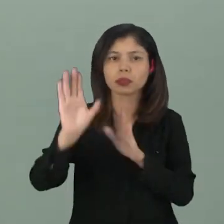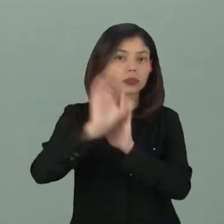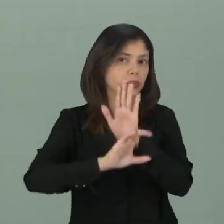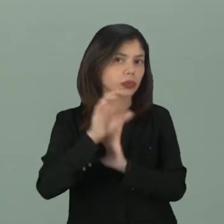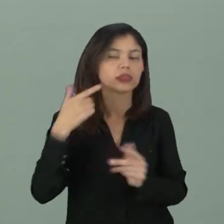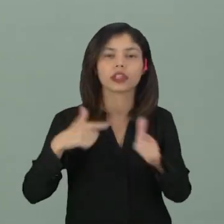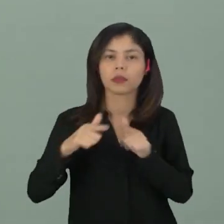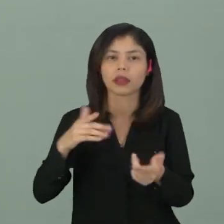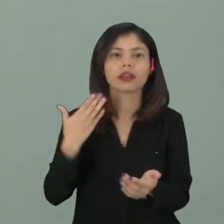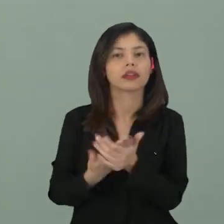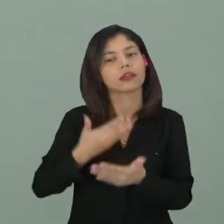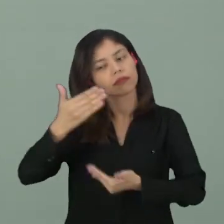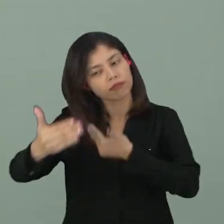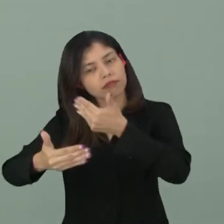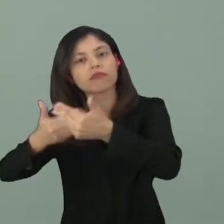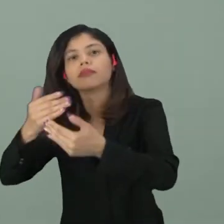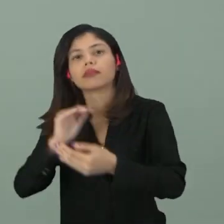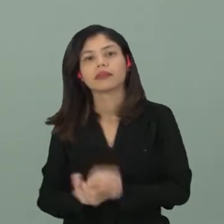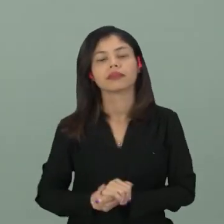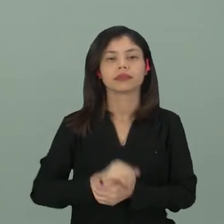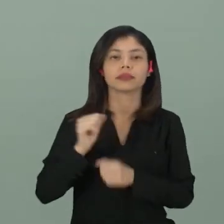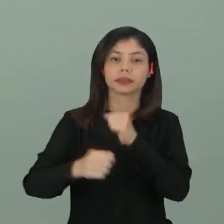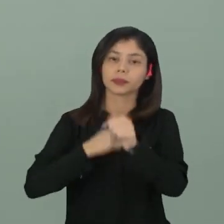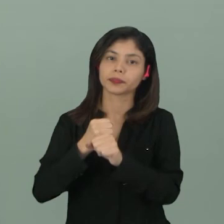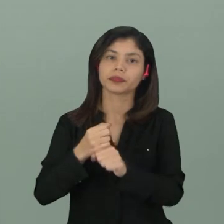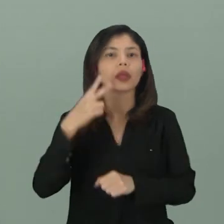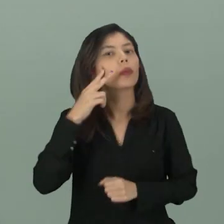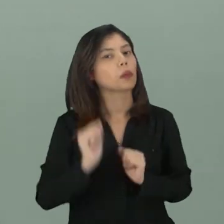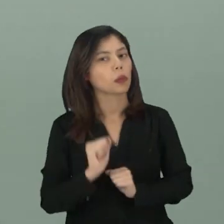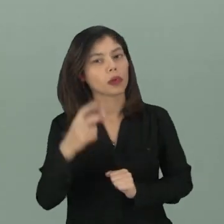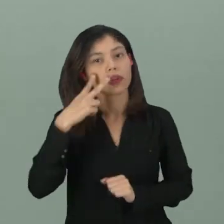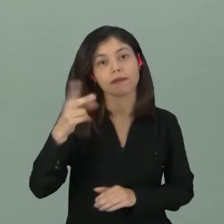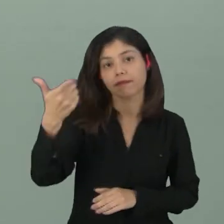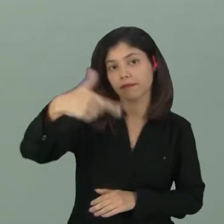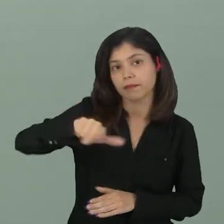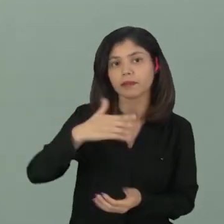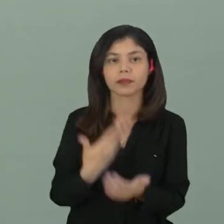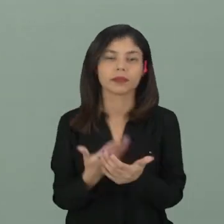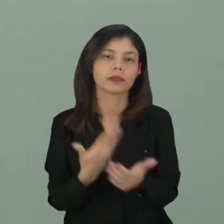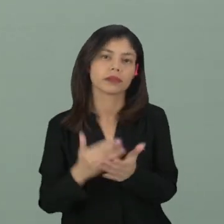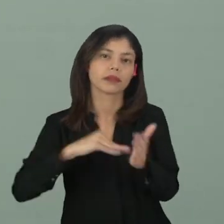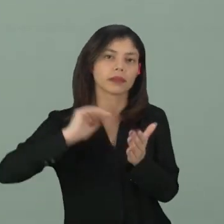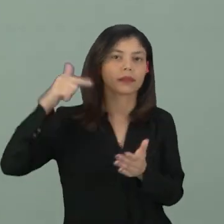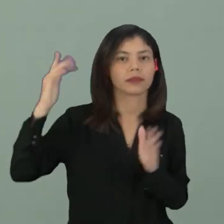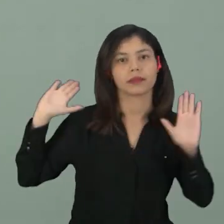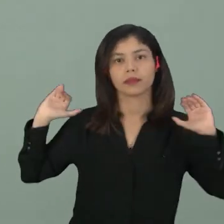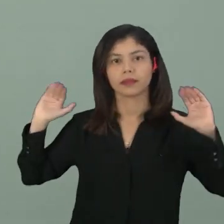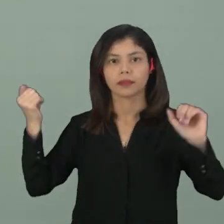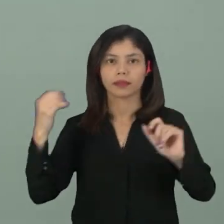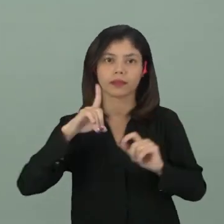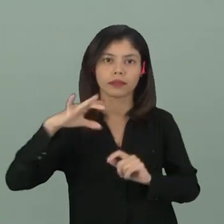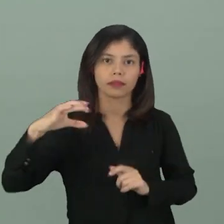que nós trabalhamos ao longo do ano e vocês podem rever essa aula na plataforma Eduque. Até a próxima aula!